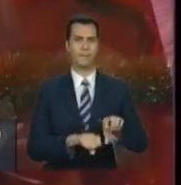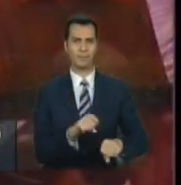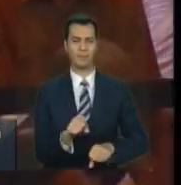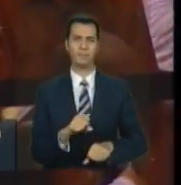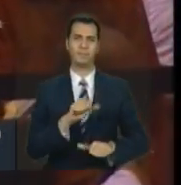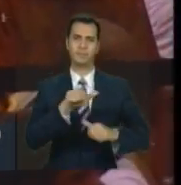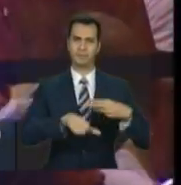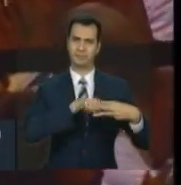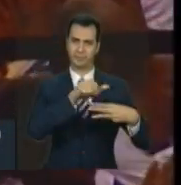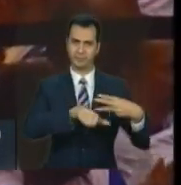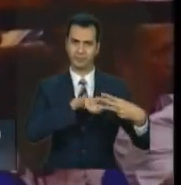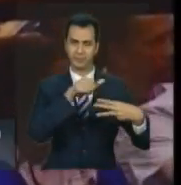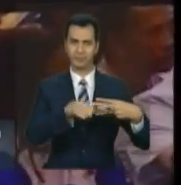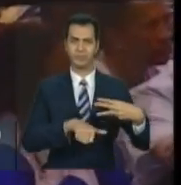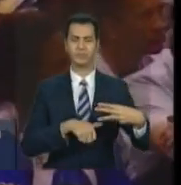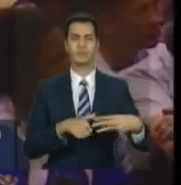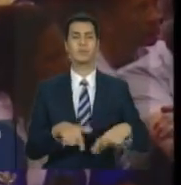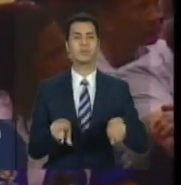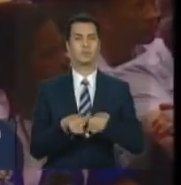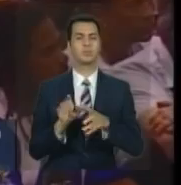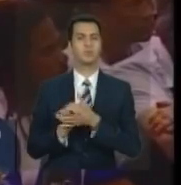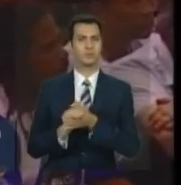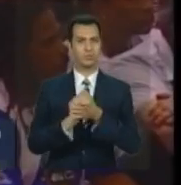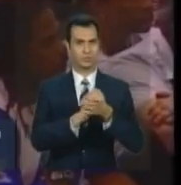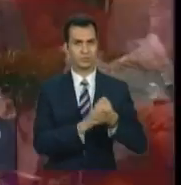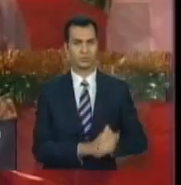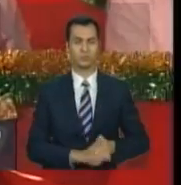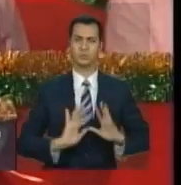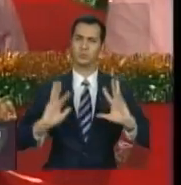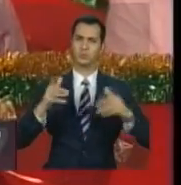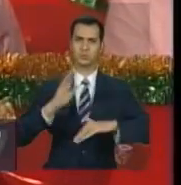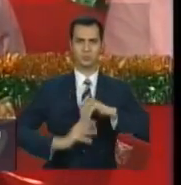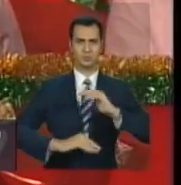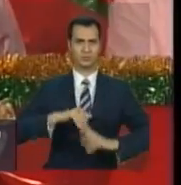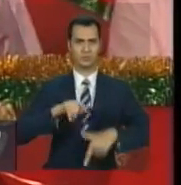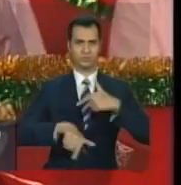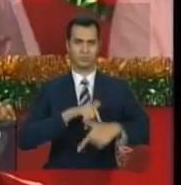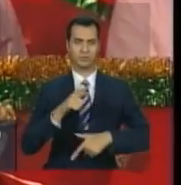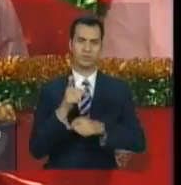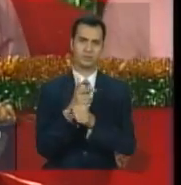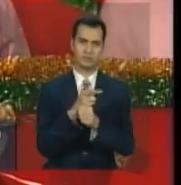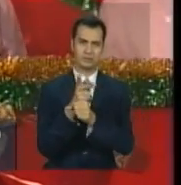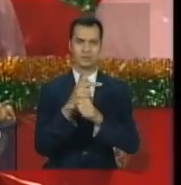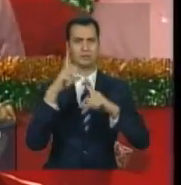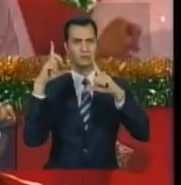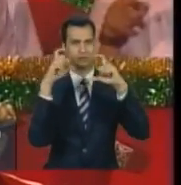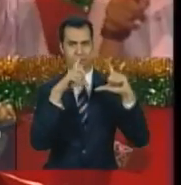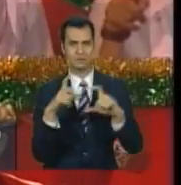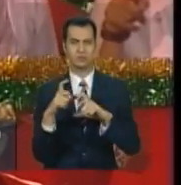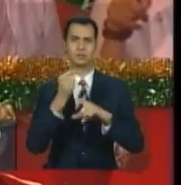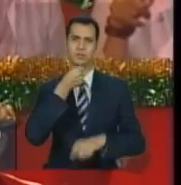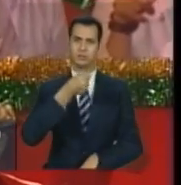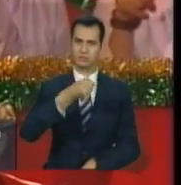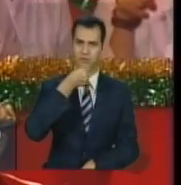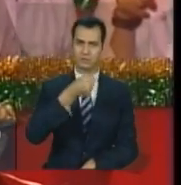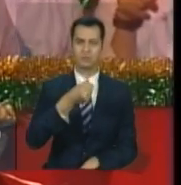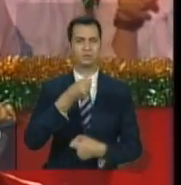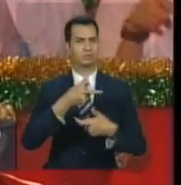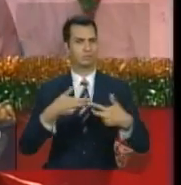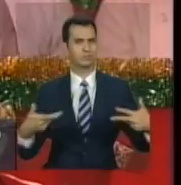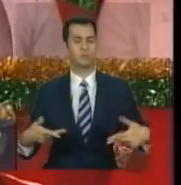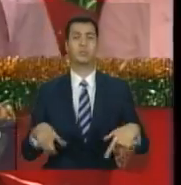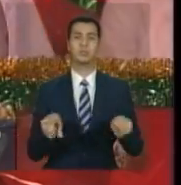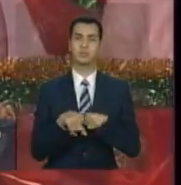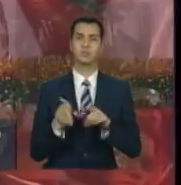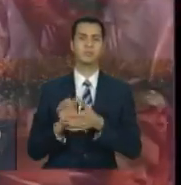cumprimentar os senhores jornalistas, fotógrafos e cinegrafistas. Cumprimentar todos os catadores e